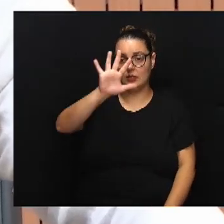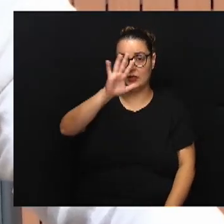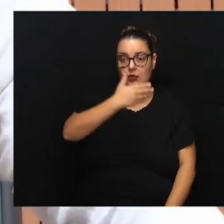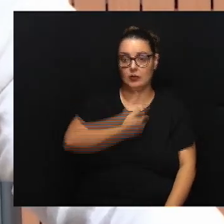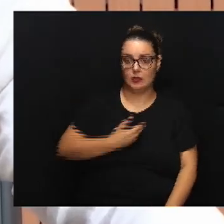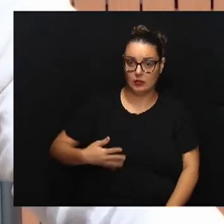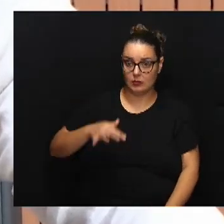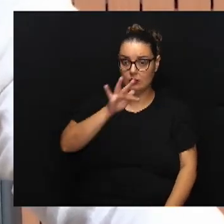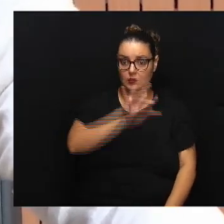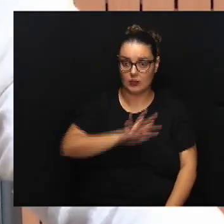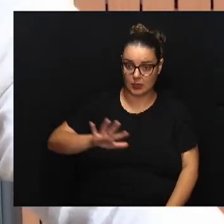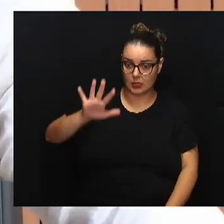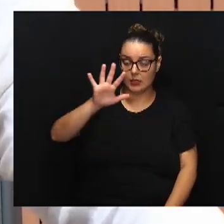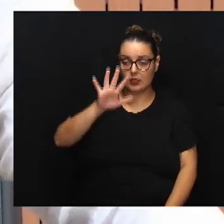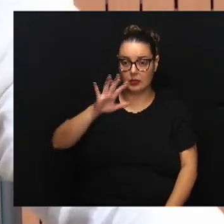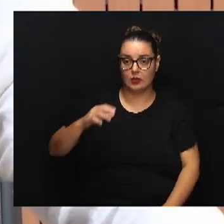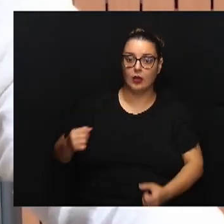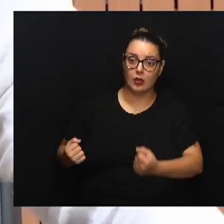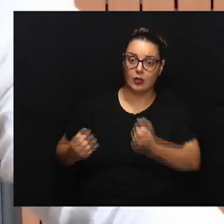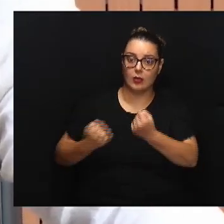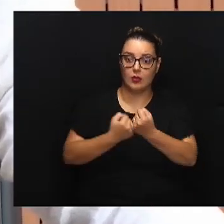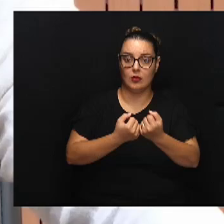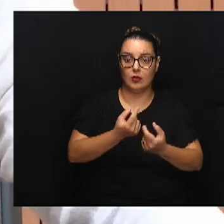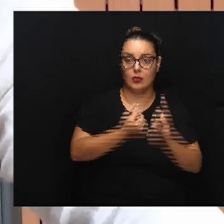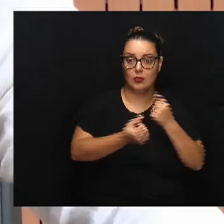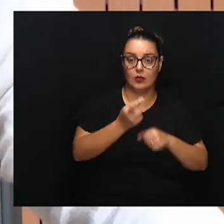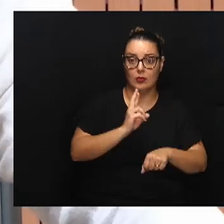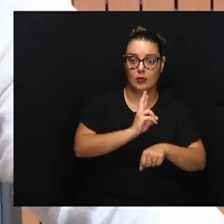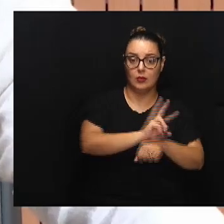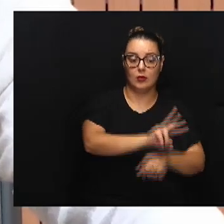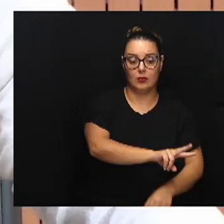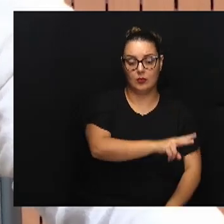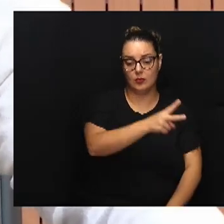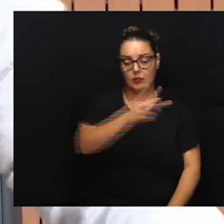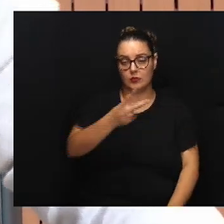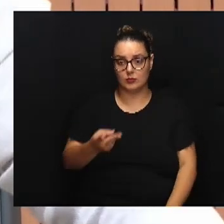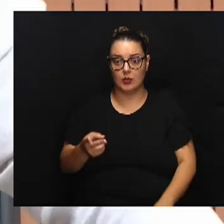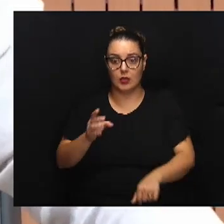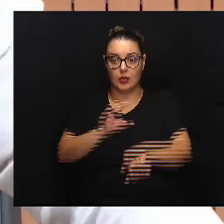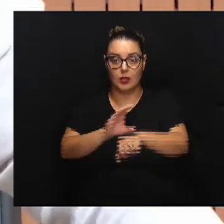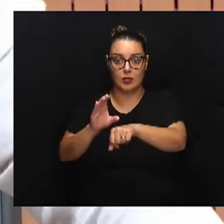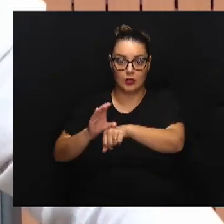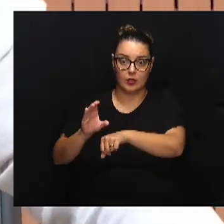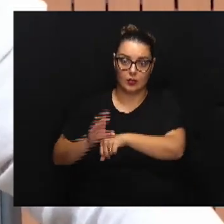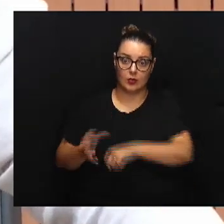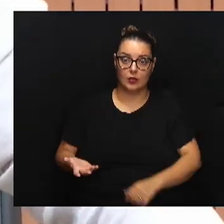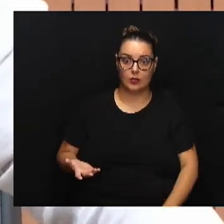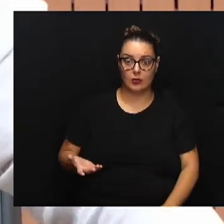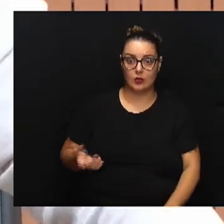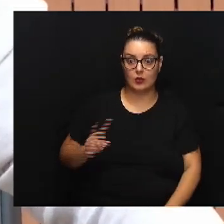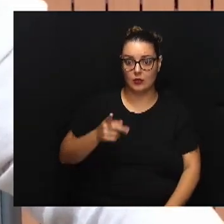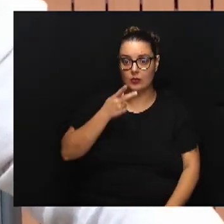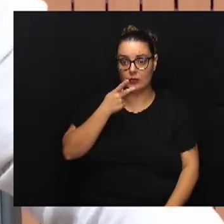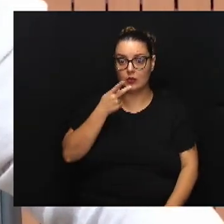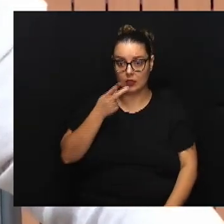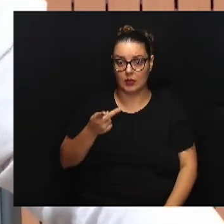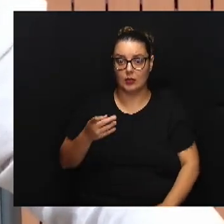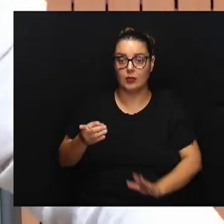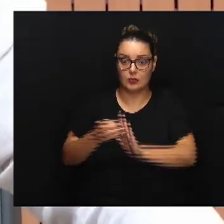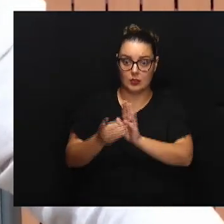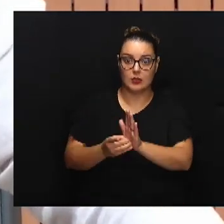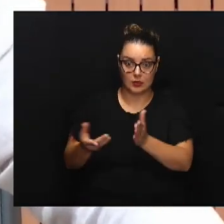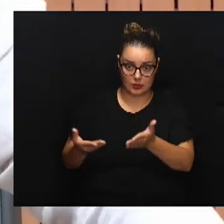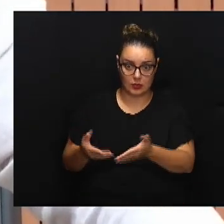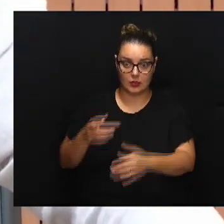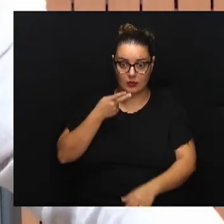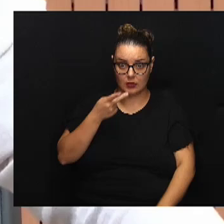a apoiar, com transferência de recursos, né, apoiar cursinhos. Não fala de cursinhos, né, o decreto agora fala,